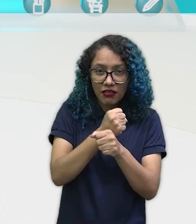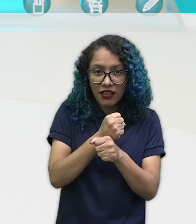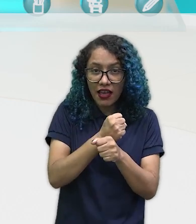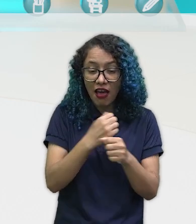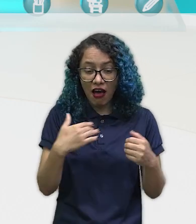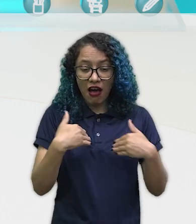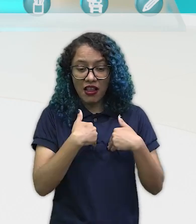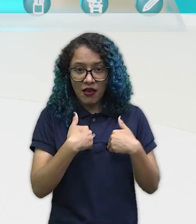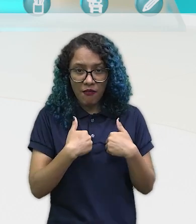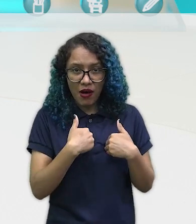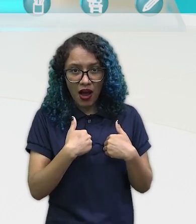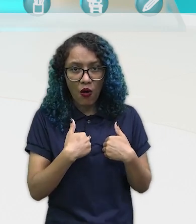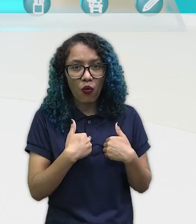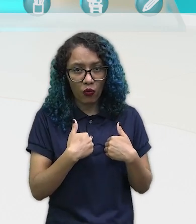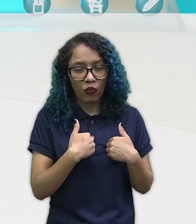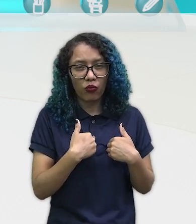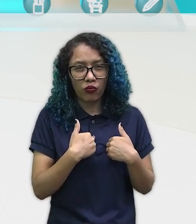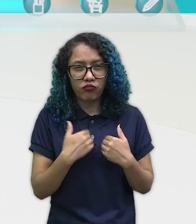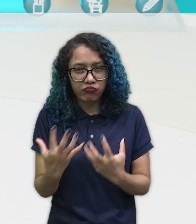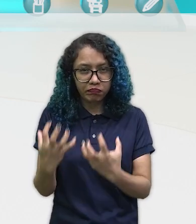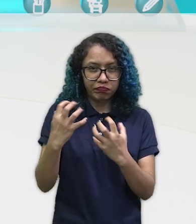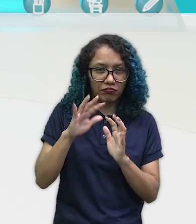ou então de